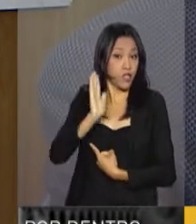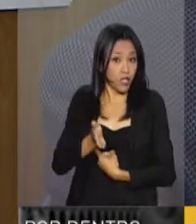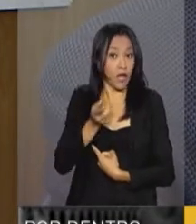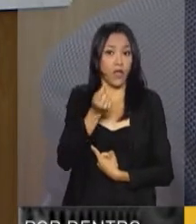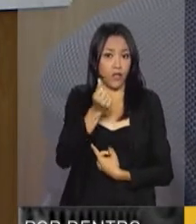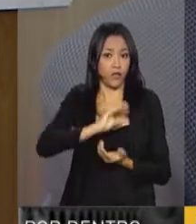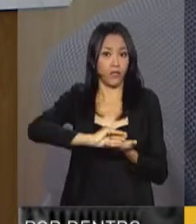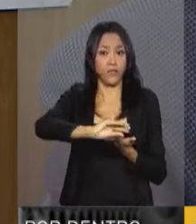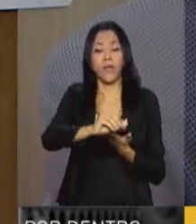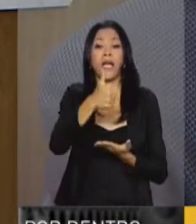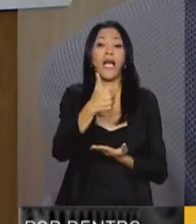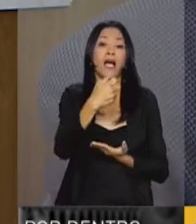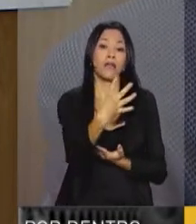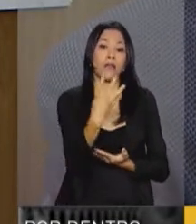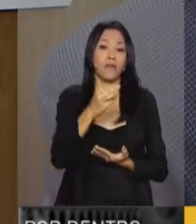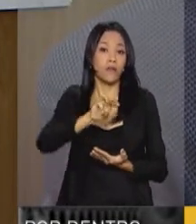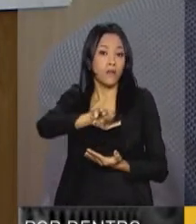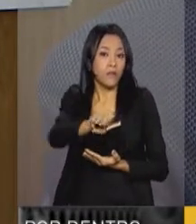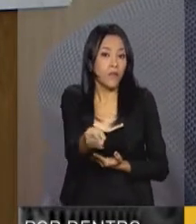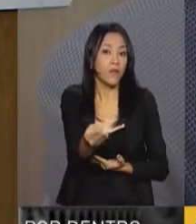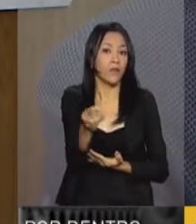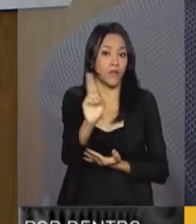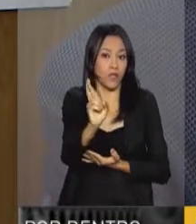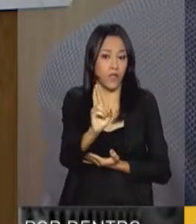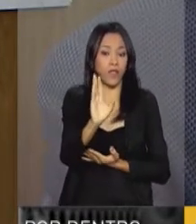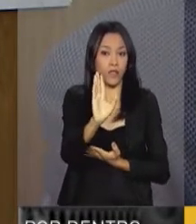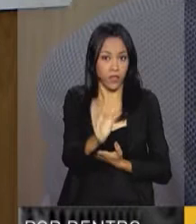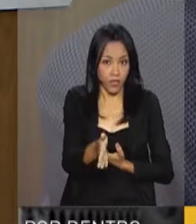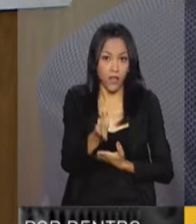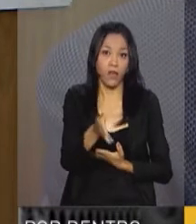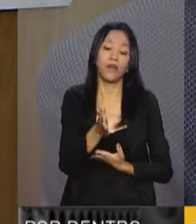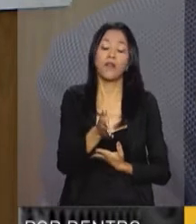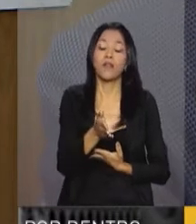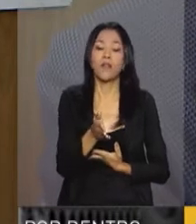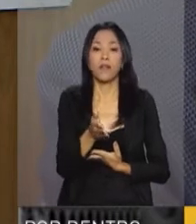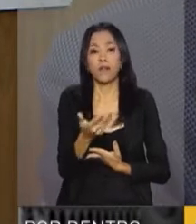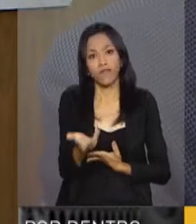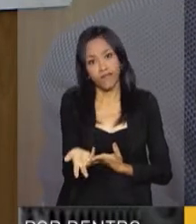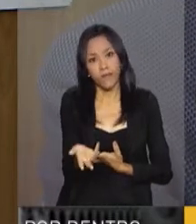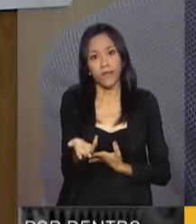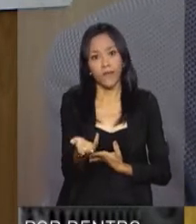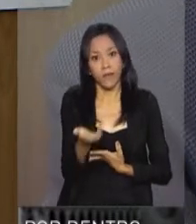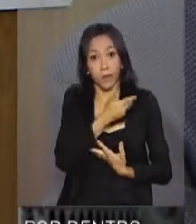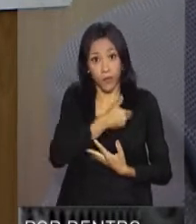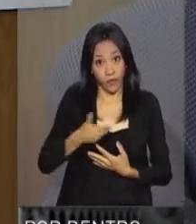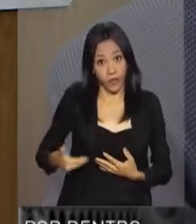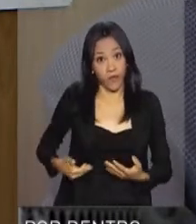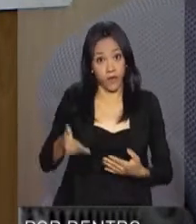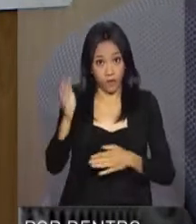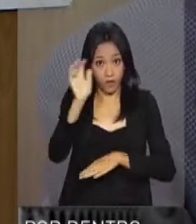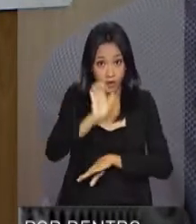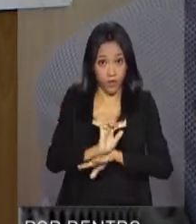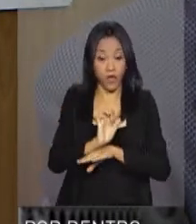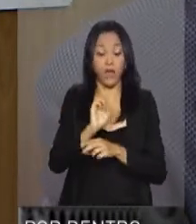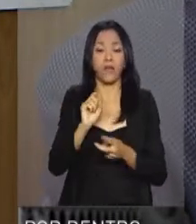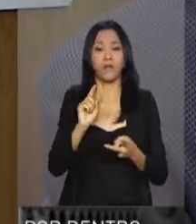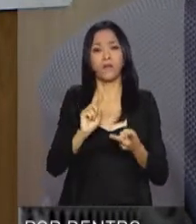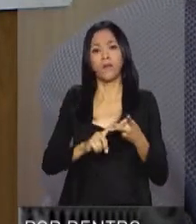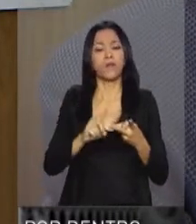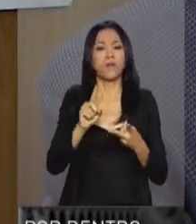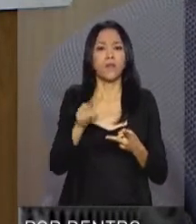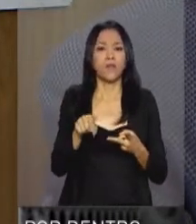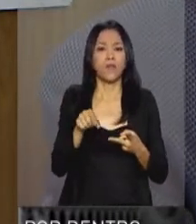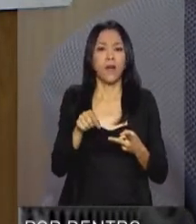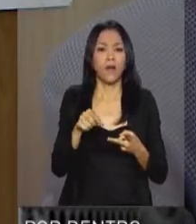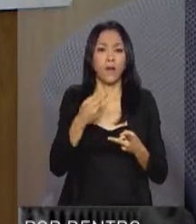14 milhões de reais que estão o jazz foram encaminhados seja pelo governo do estado seja pelo ministério da integração